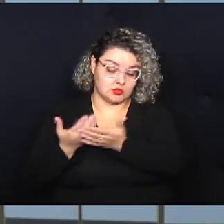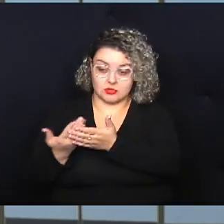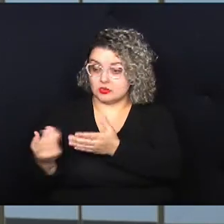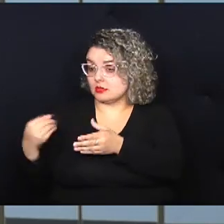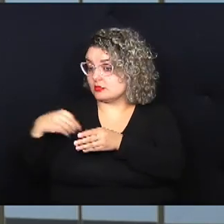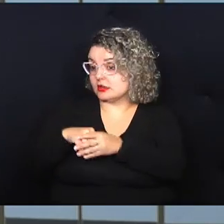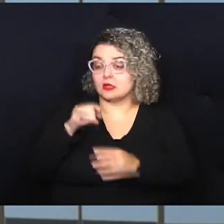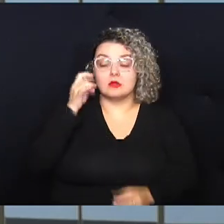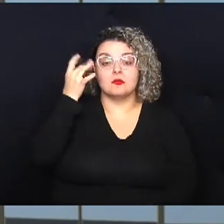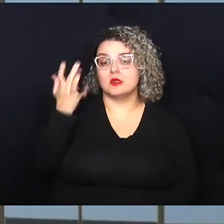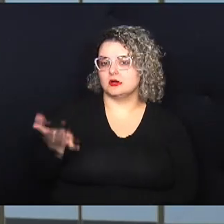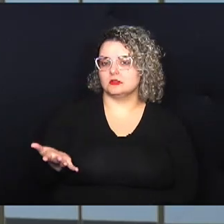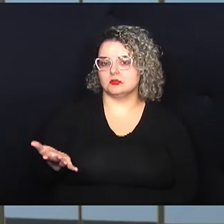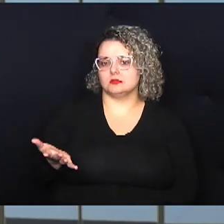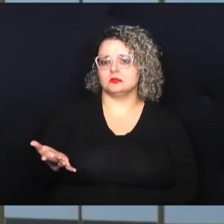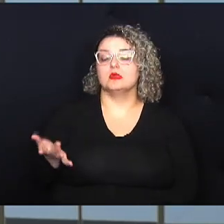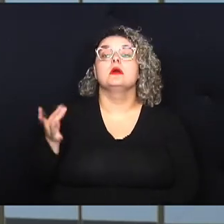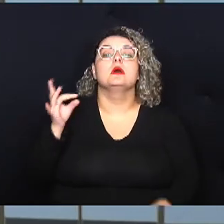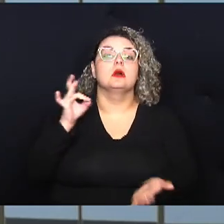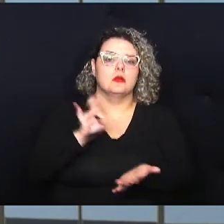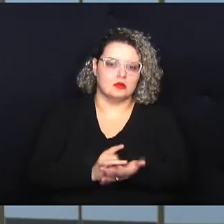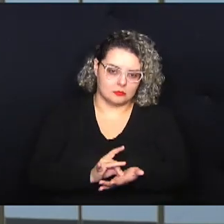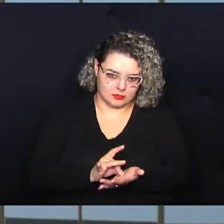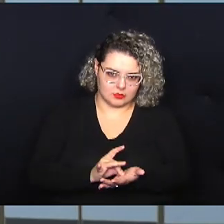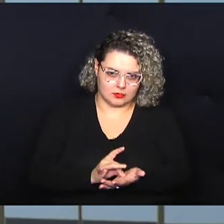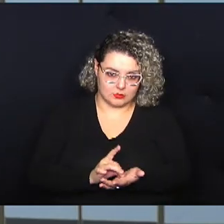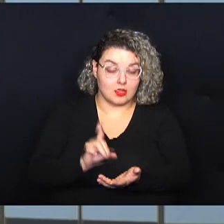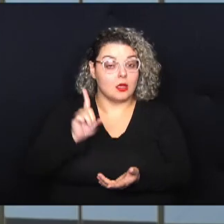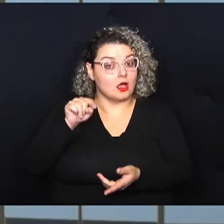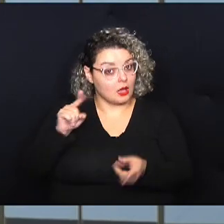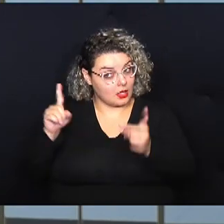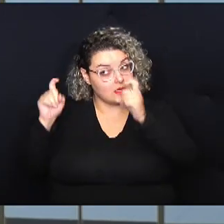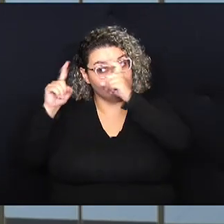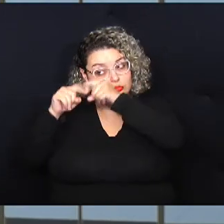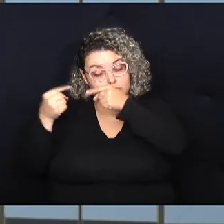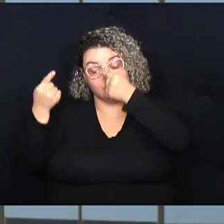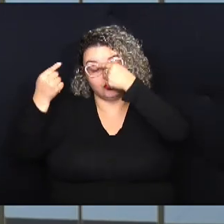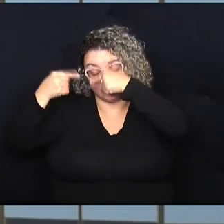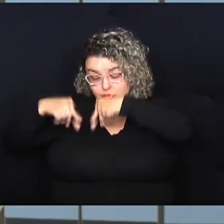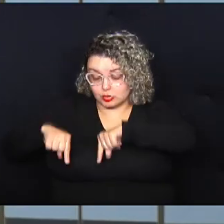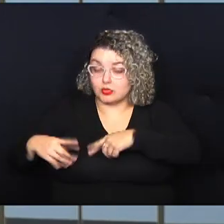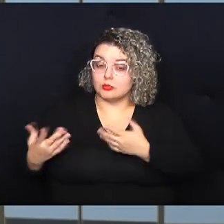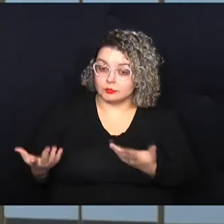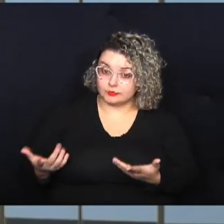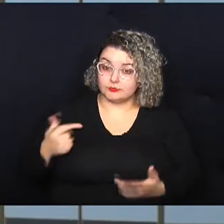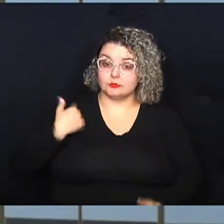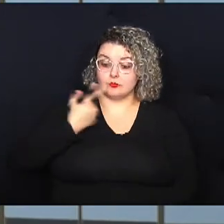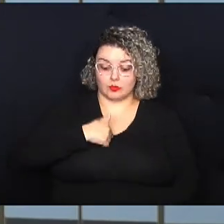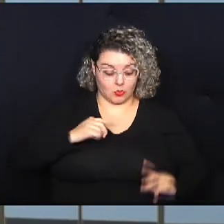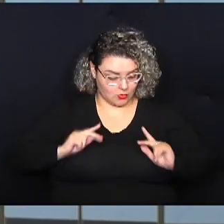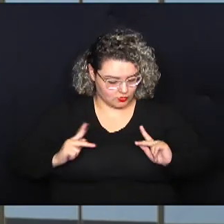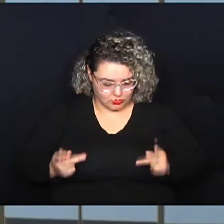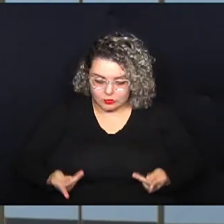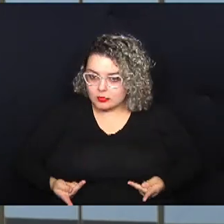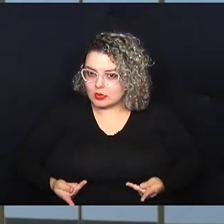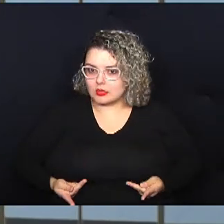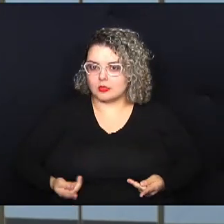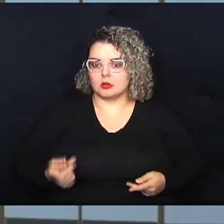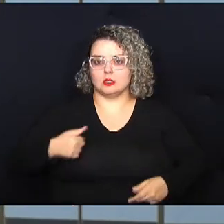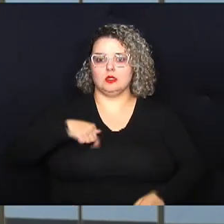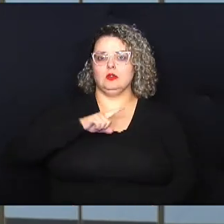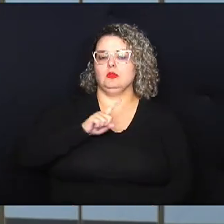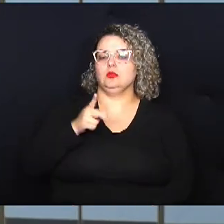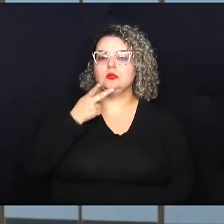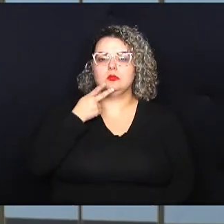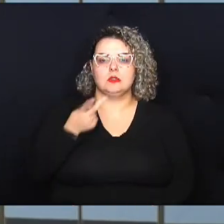é fácil. Realmente, é muito desafiador, tá? Porque nós somos seres humanos. Eu não estou colocando aqui que